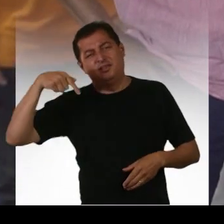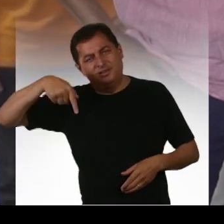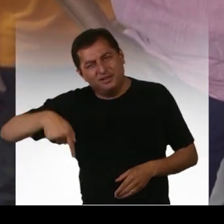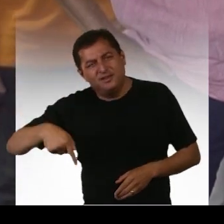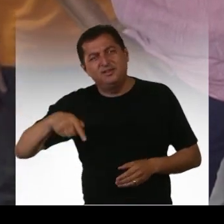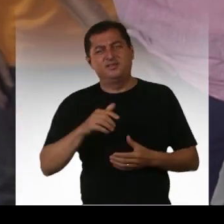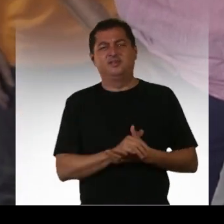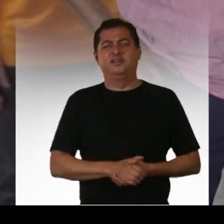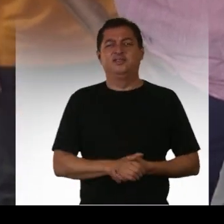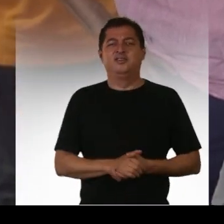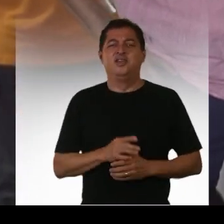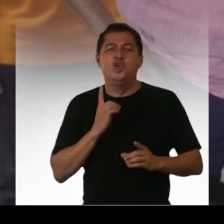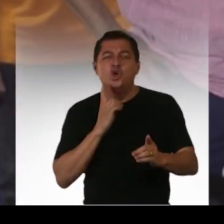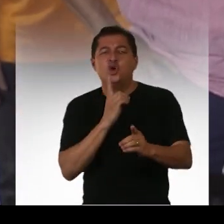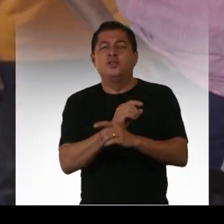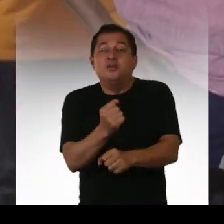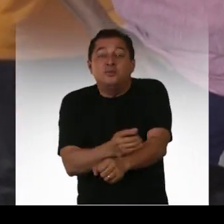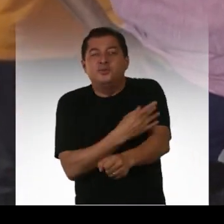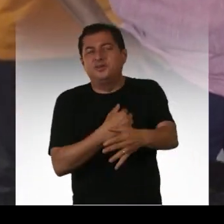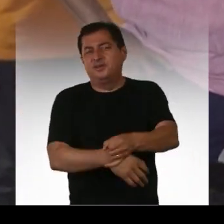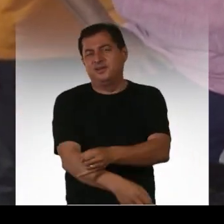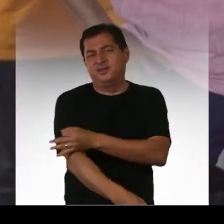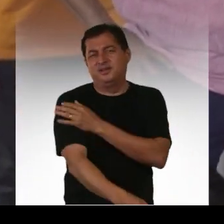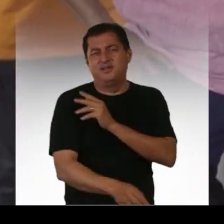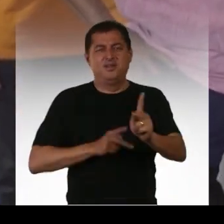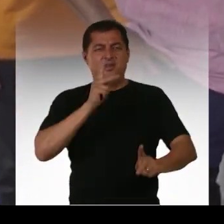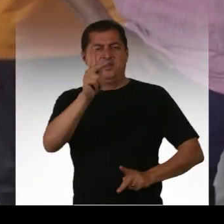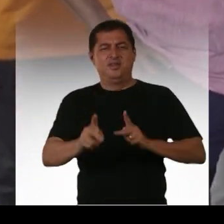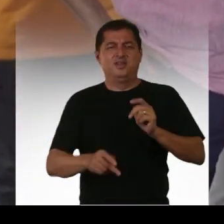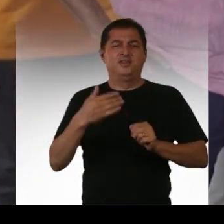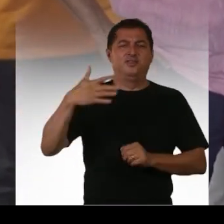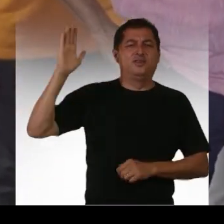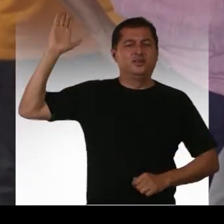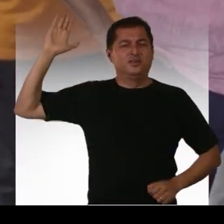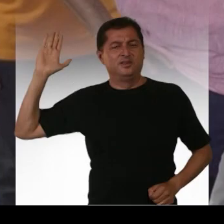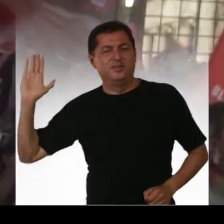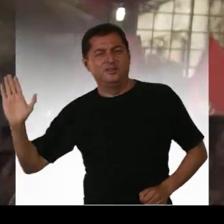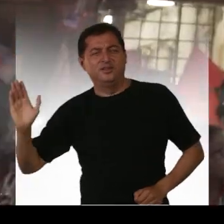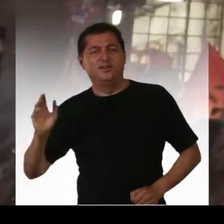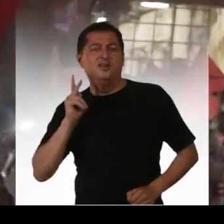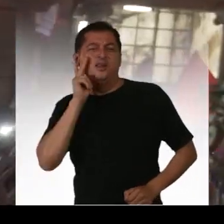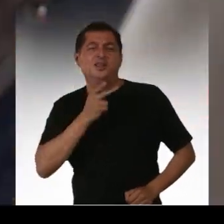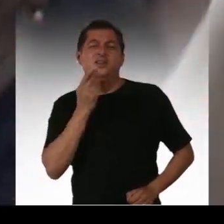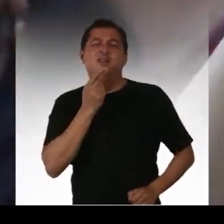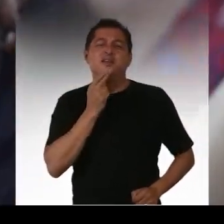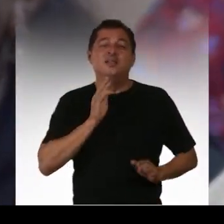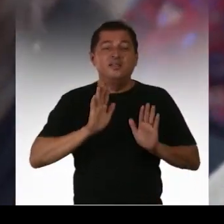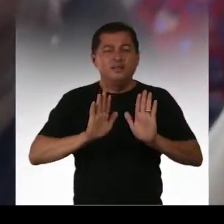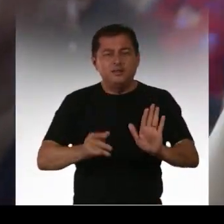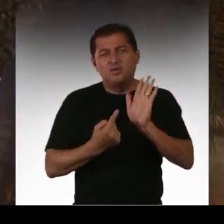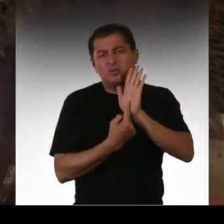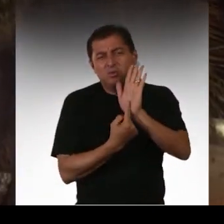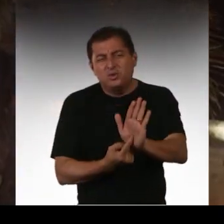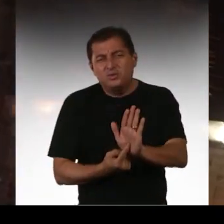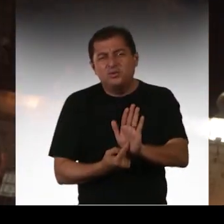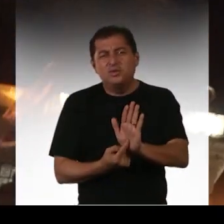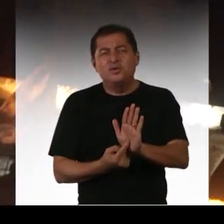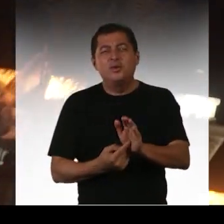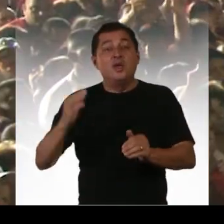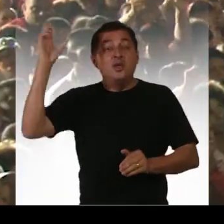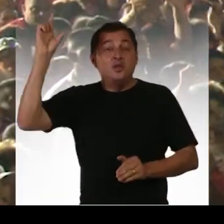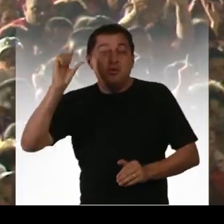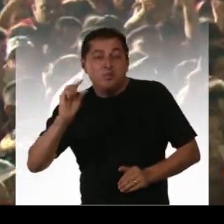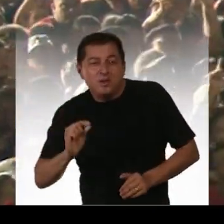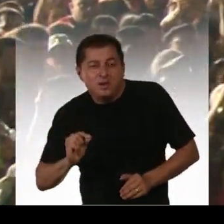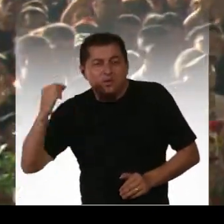daqui e pensa, quem é que eu vou ganhar para votar no 13 no dia 7? Um encontro emocionado entre a